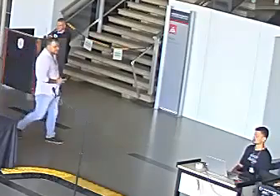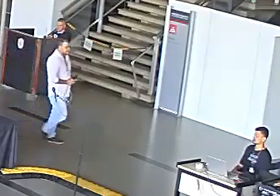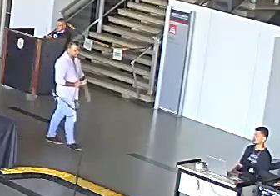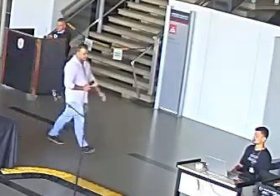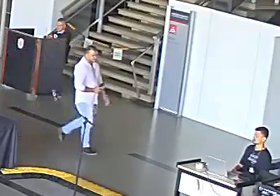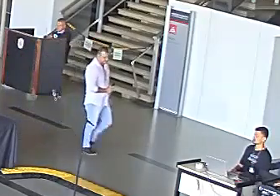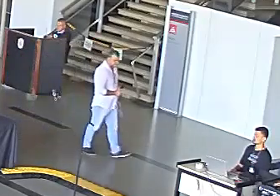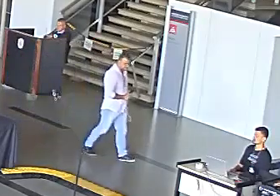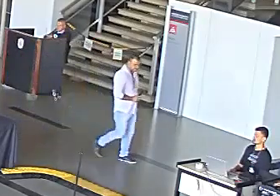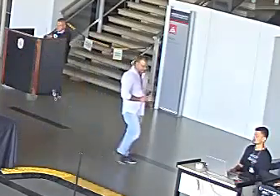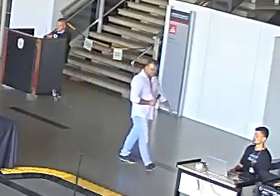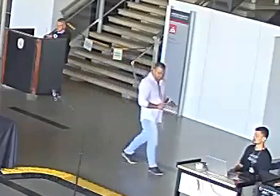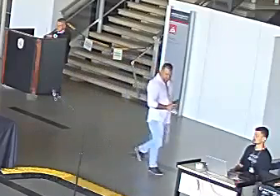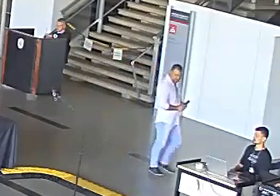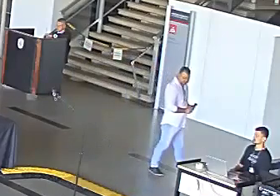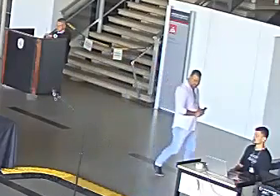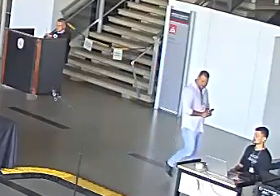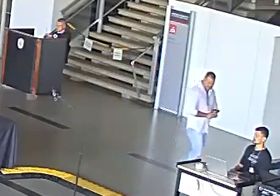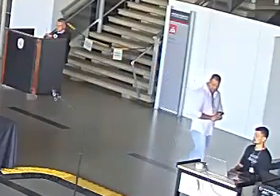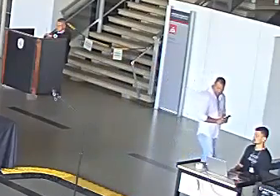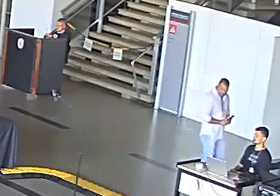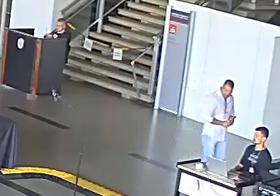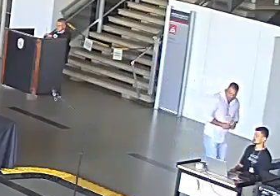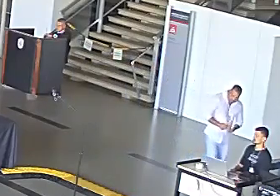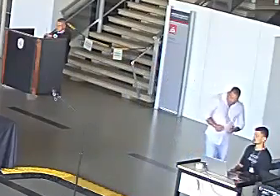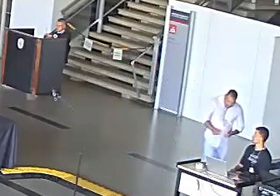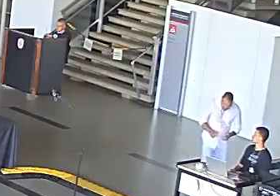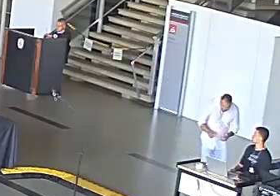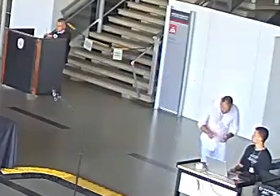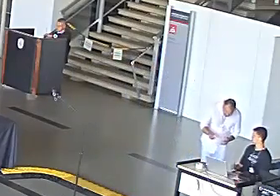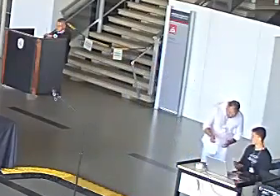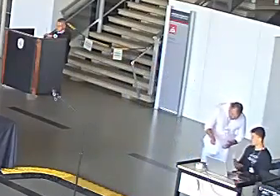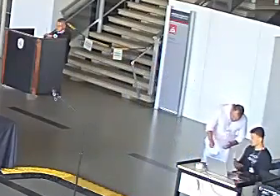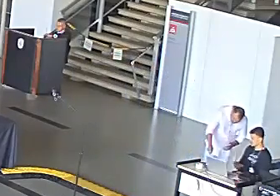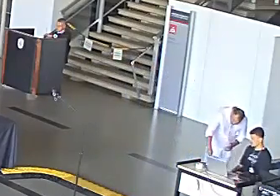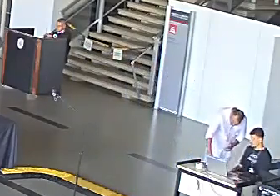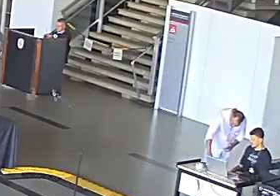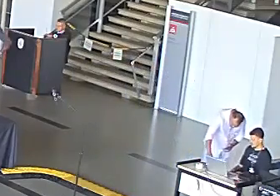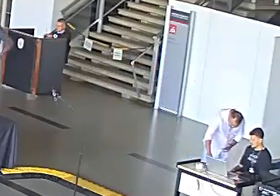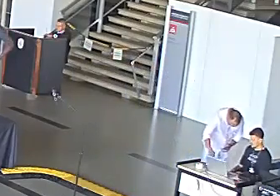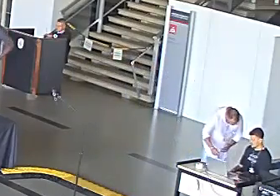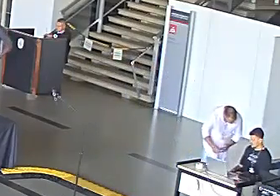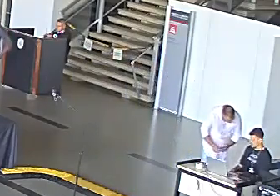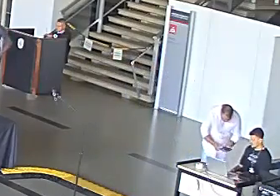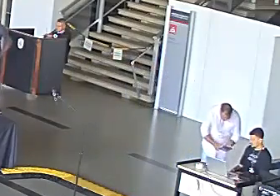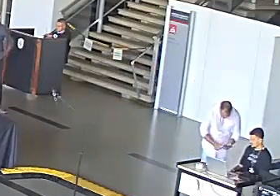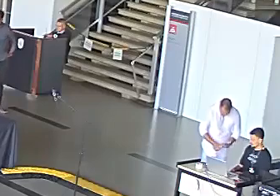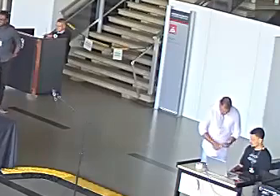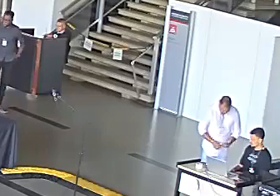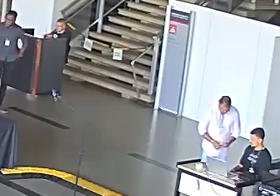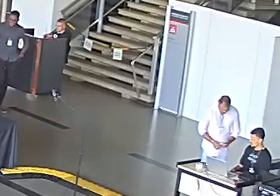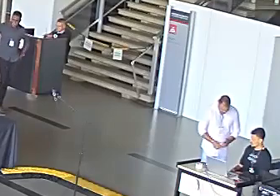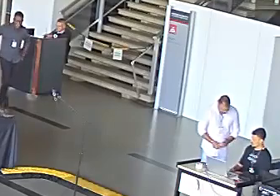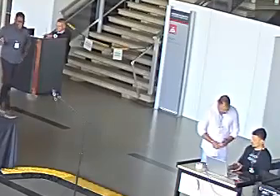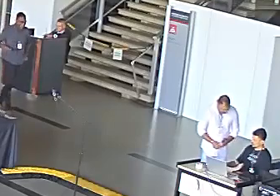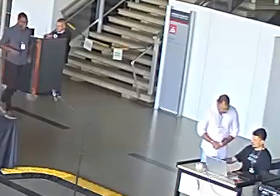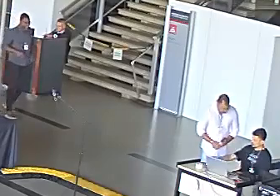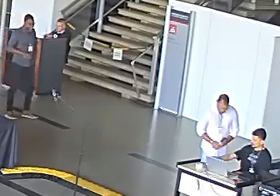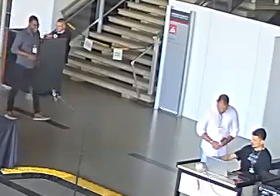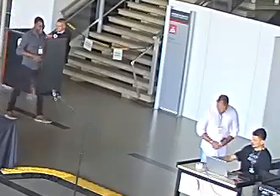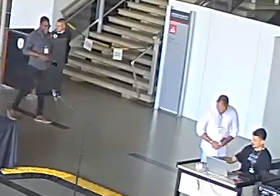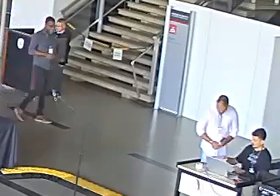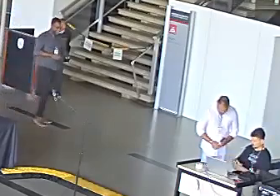novamente. Se existe a lei, nós temos que fazer a lei andar, ajudar as pessoas. Então, eu sou, inclusive,